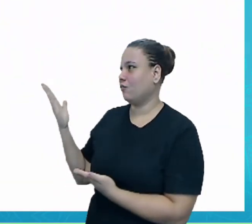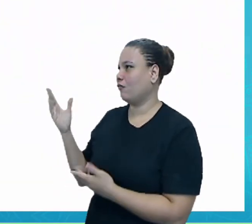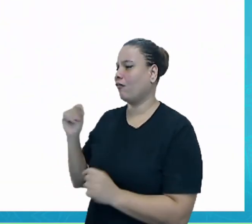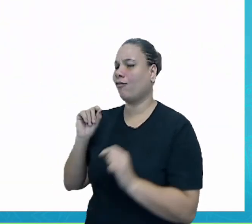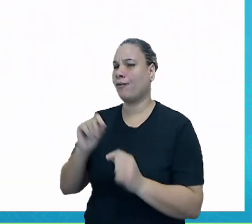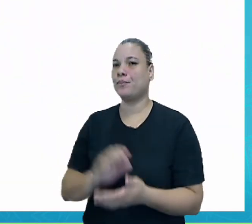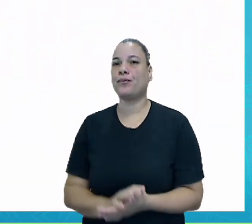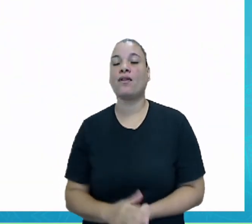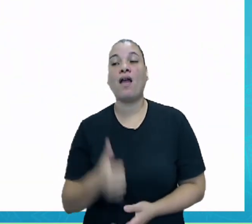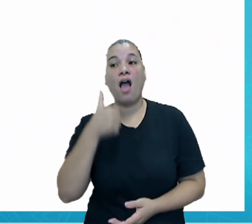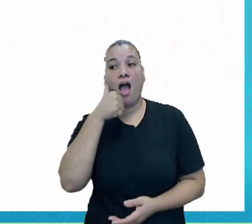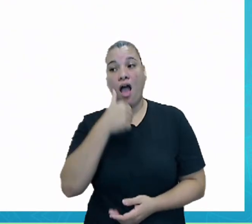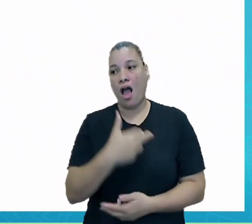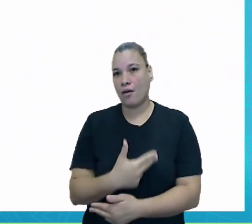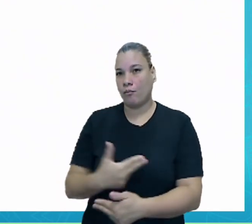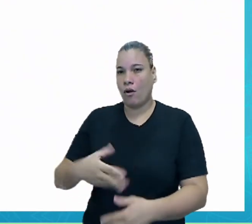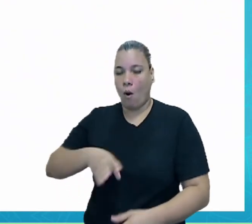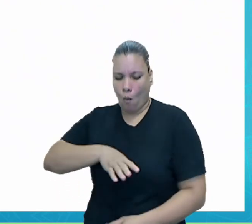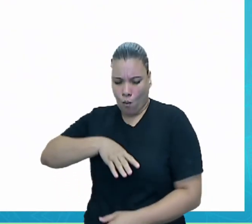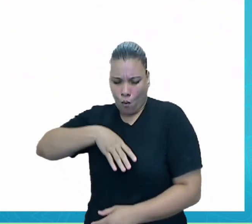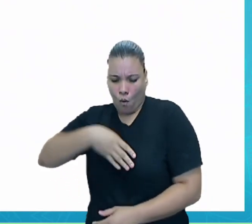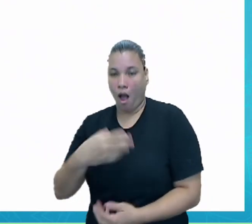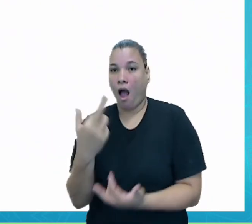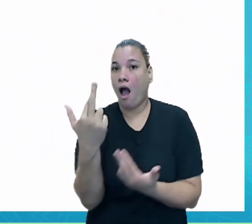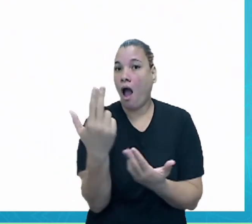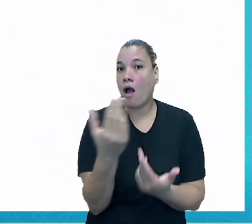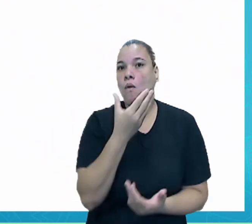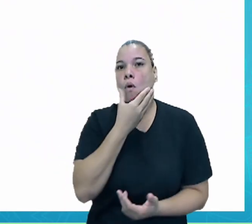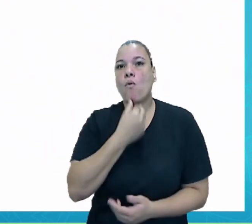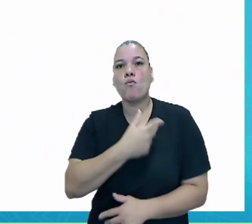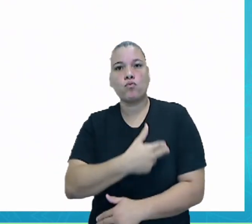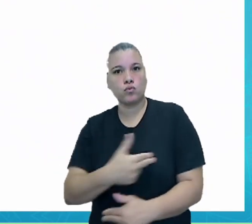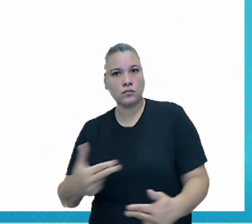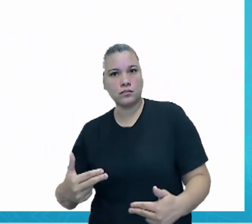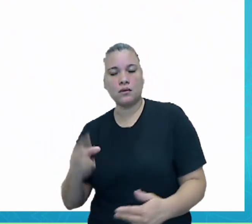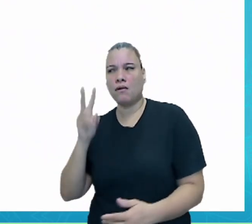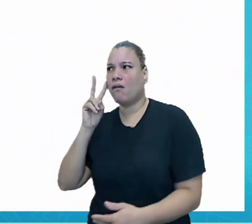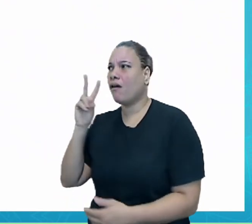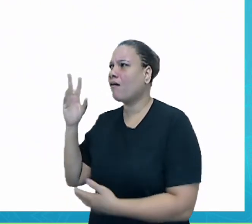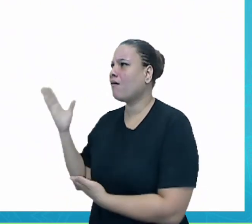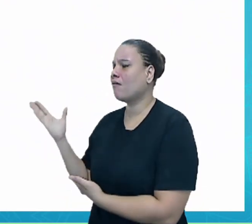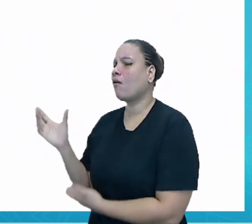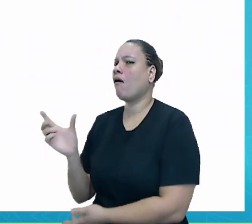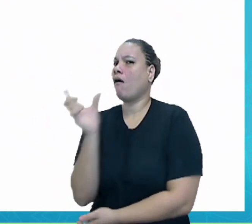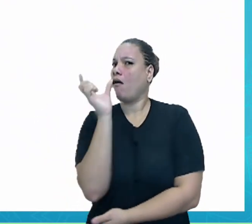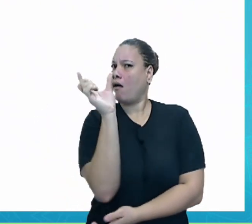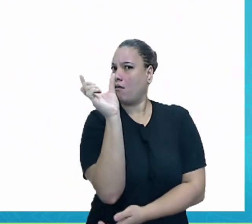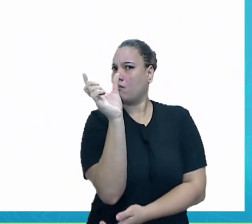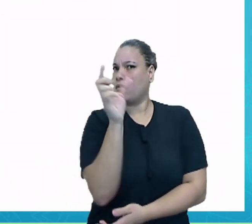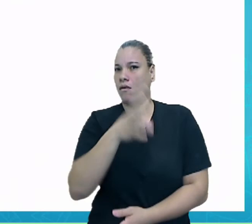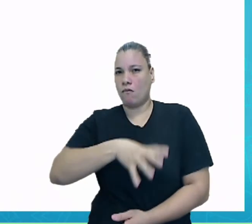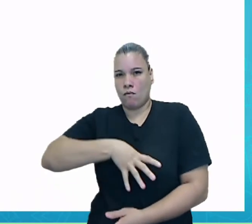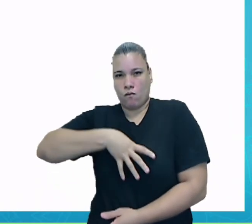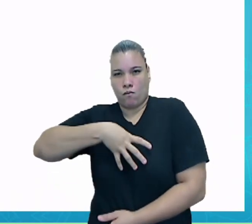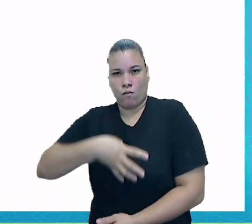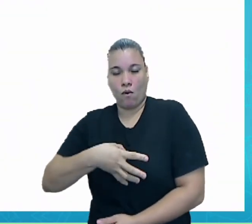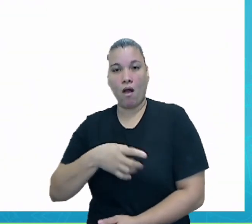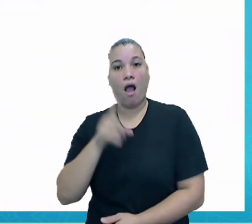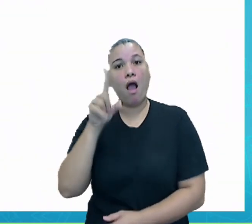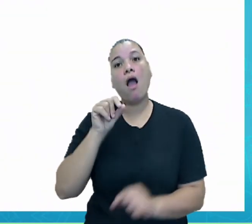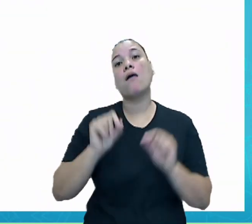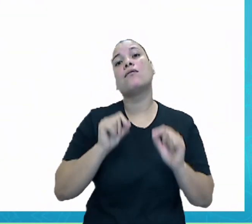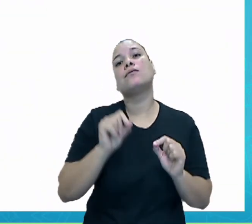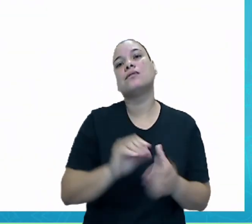meninas são tão corajosas quanto os meninos. O termo corajosa é uma qualidade e